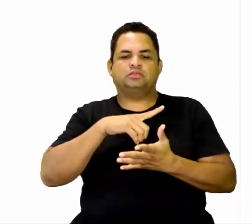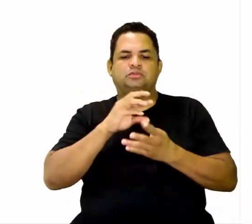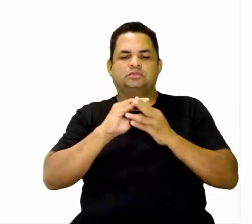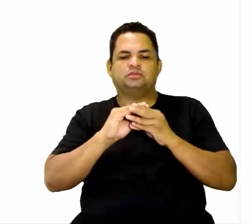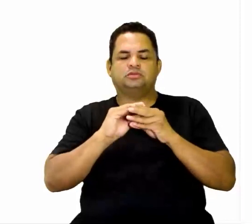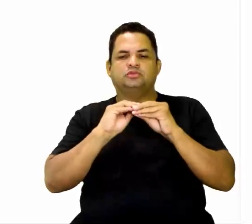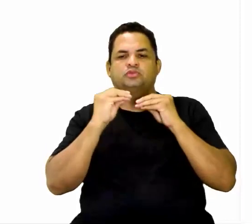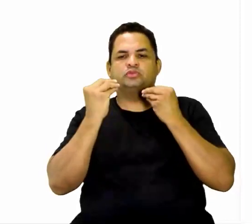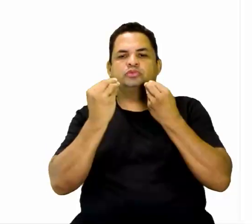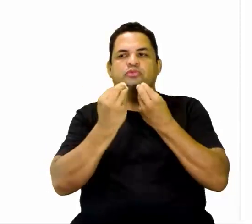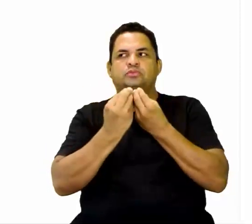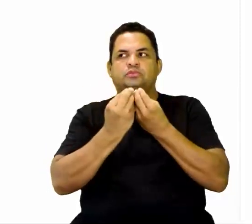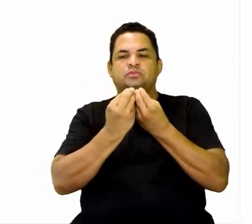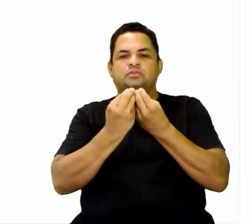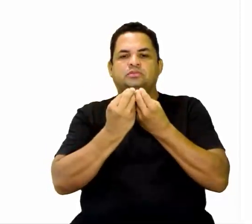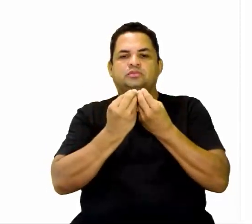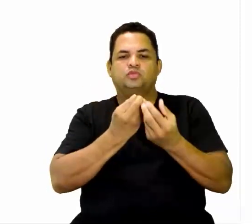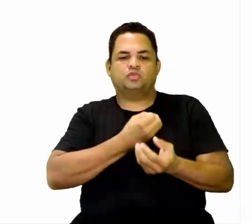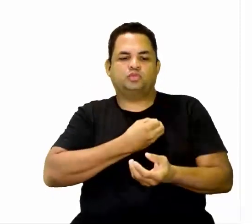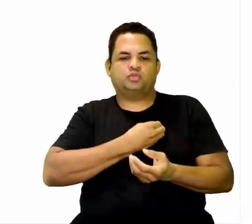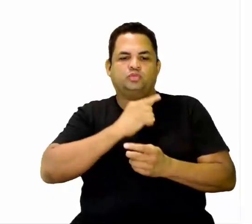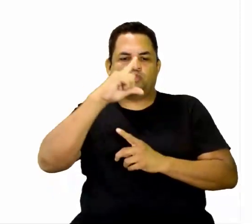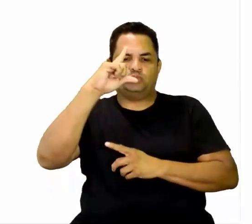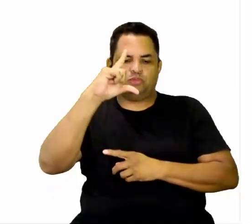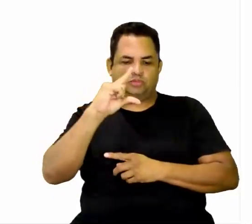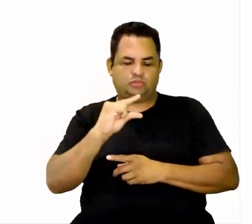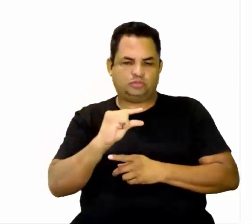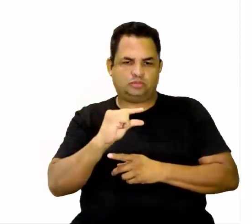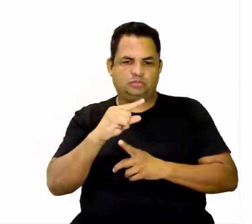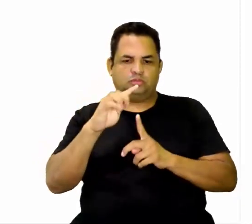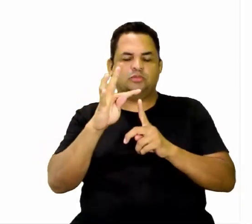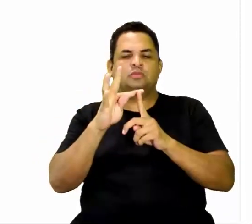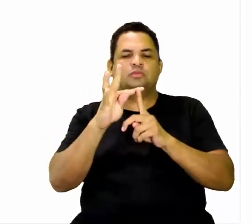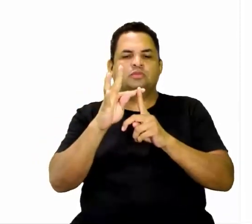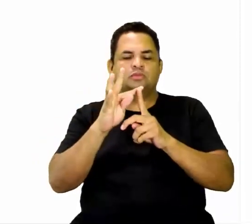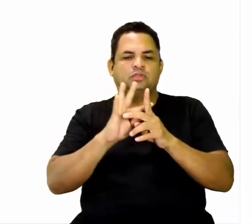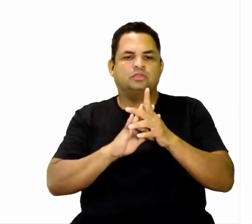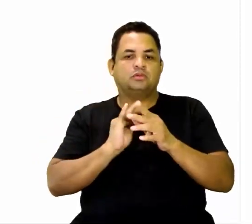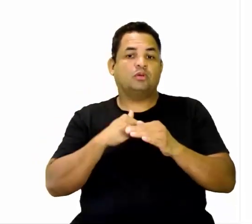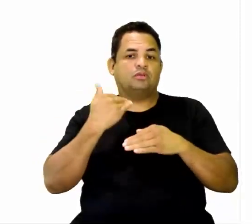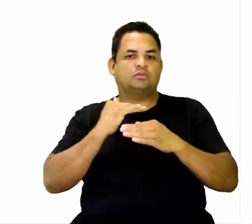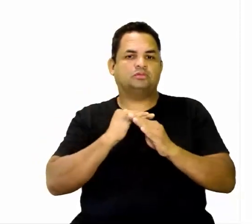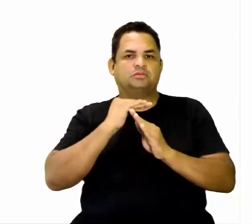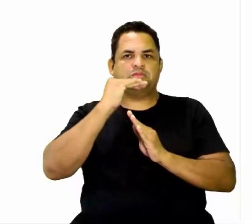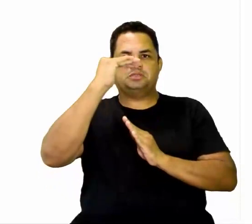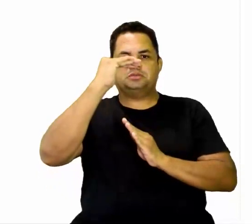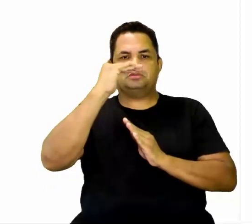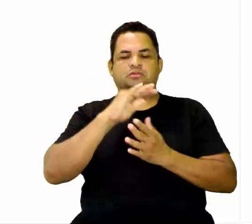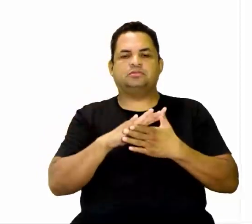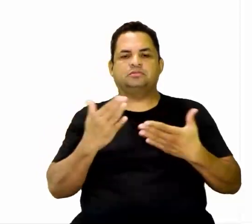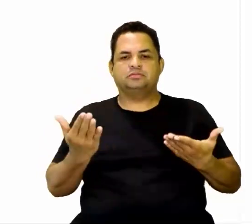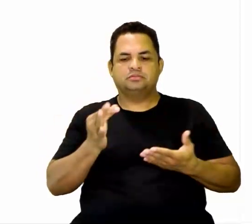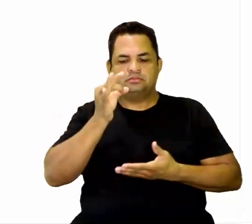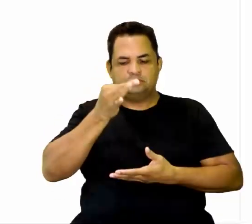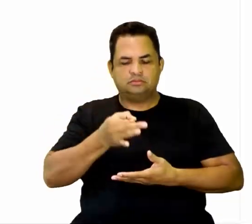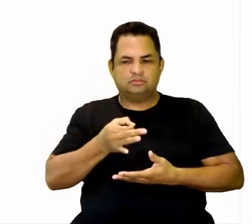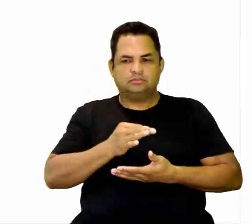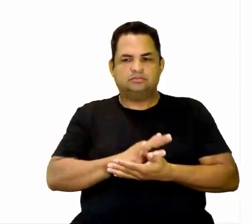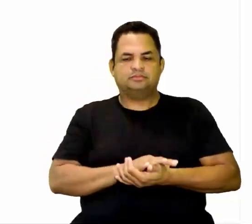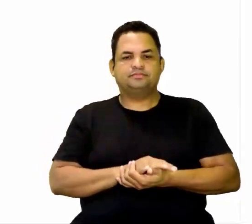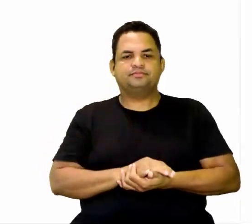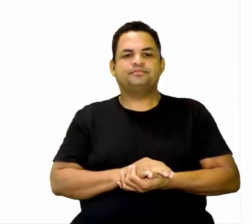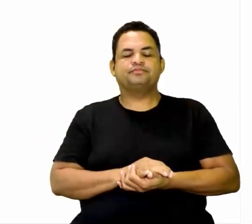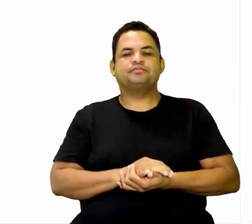o coeficiente diminui com o aumento da temperatura, tá certo? E para